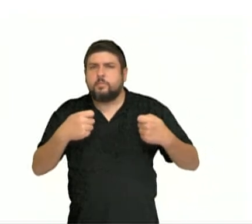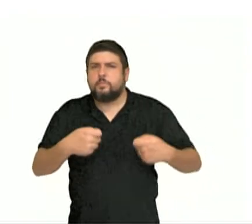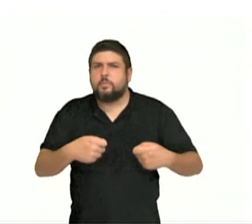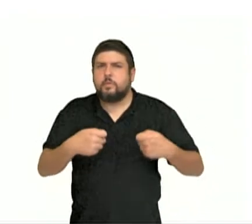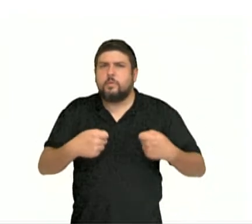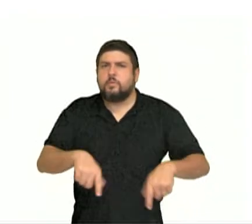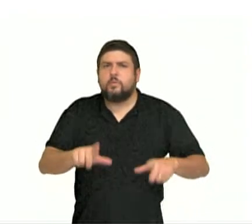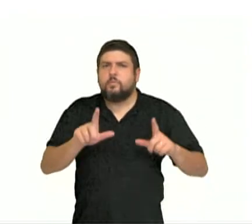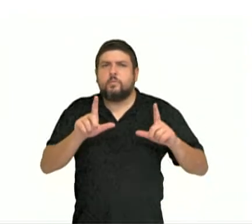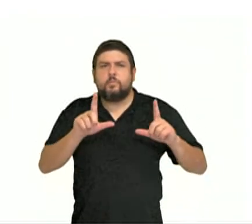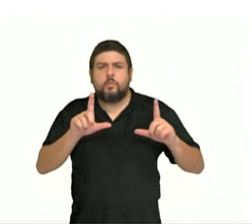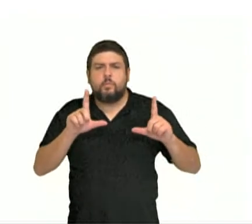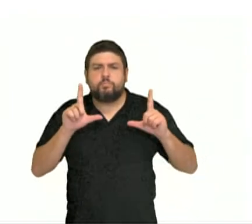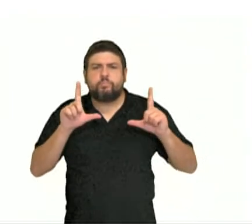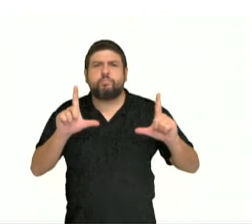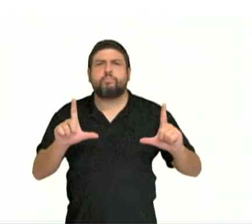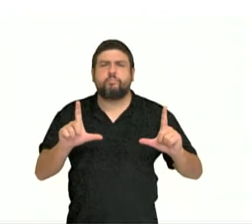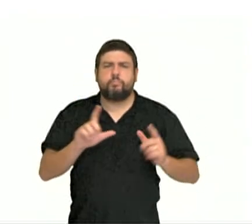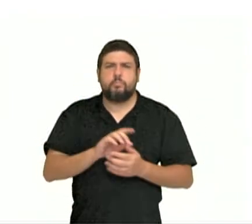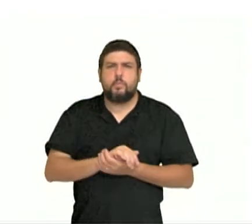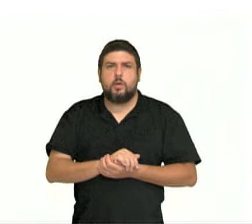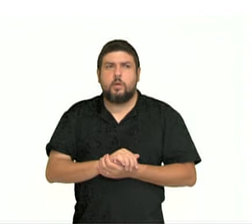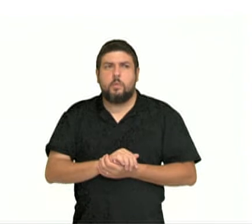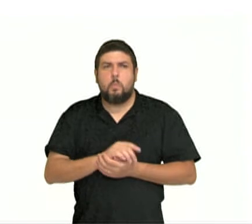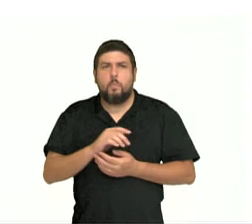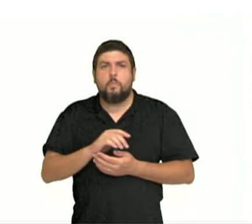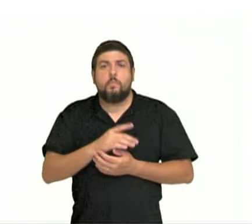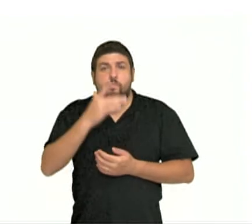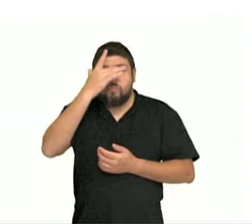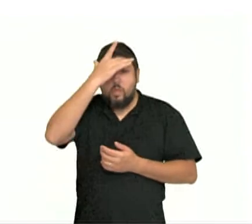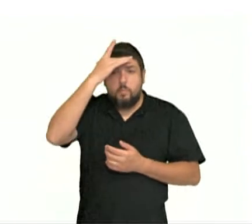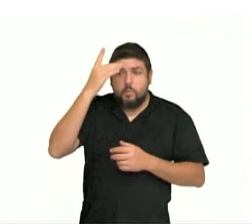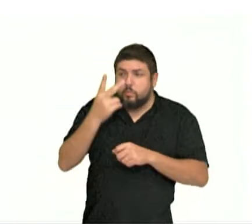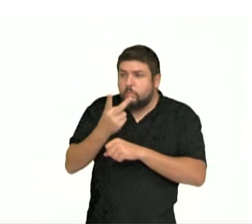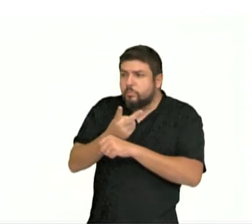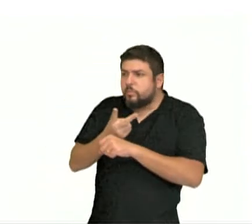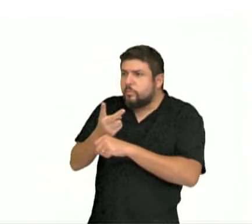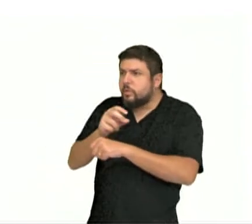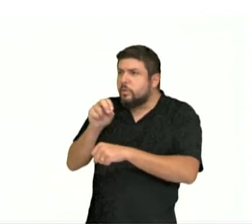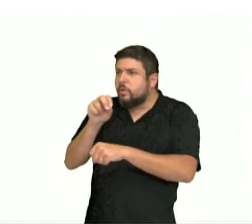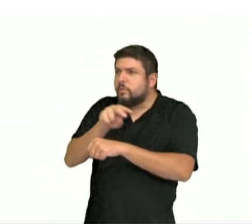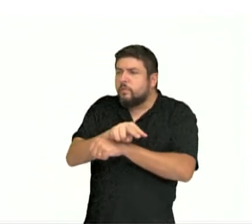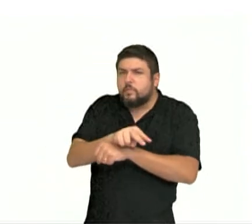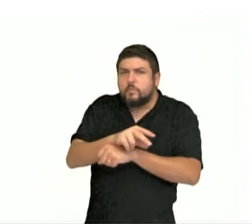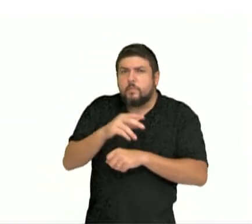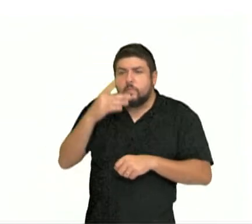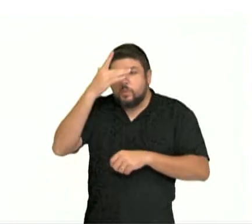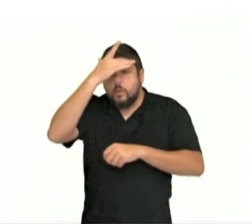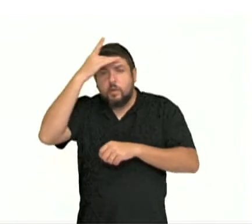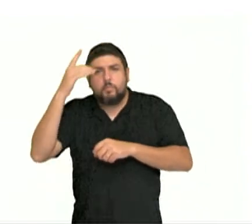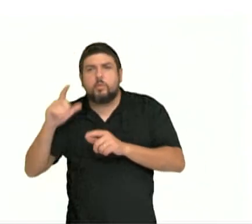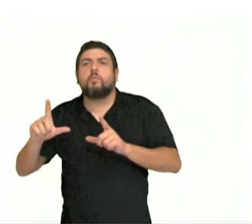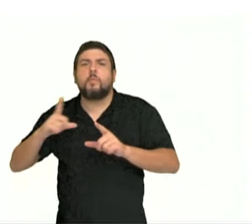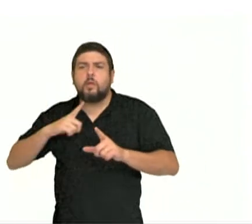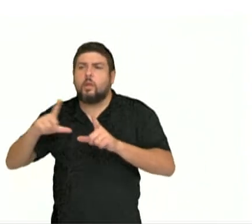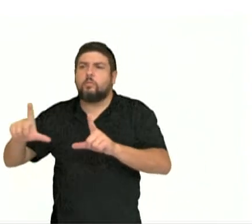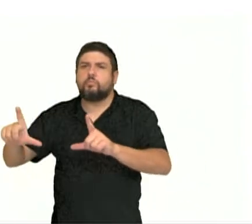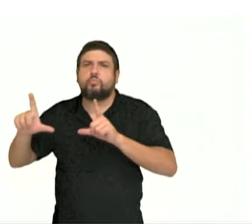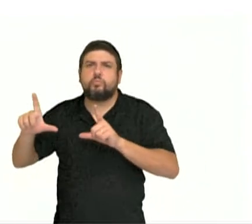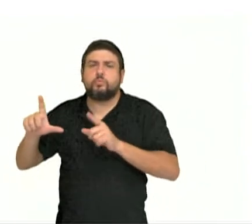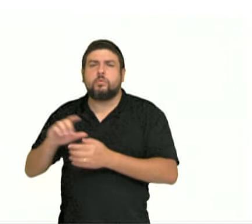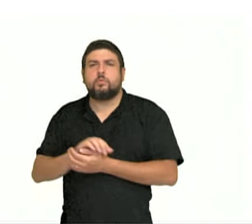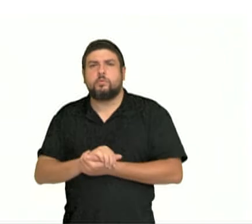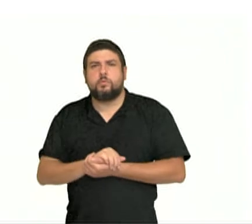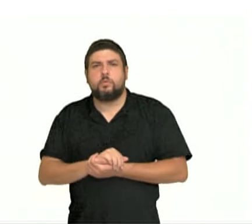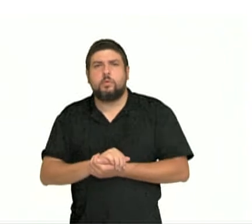emprego sem qualificação profissional pessoas procurando emprego com qualificação profissional Onde